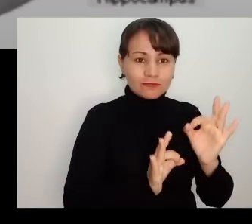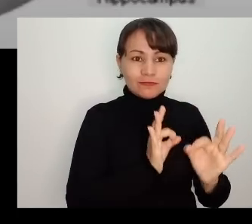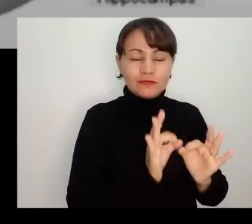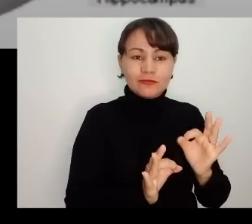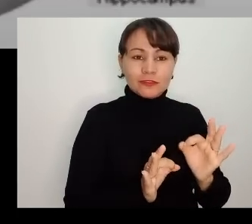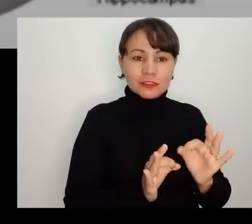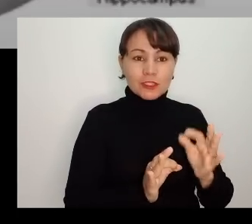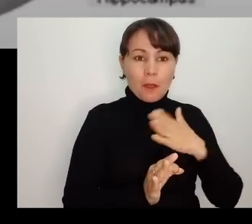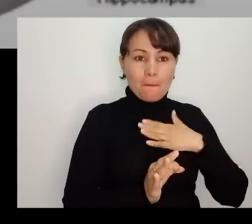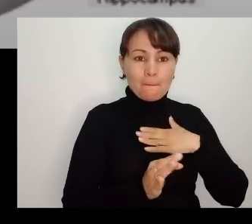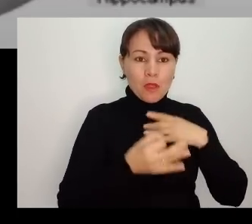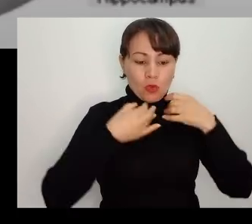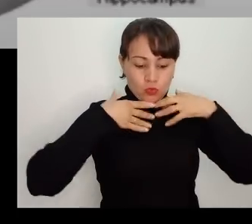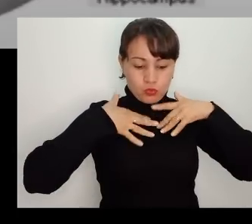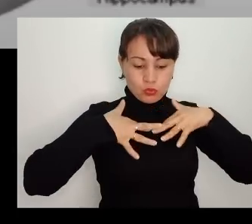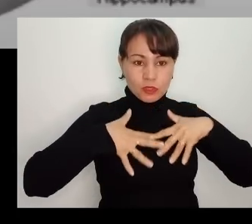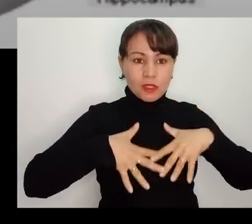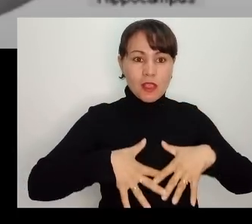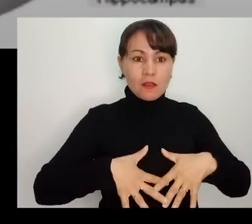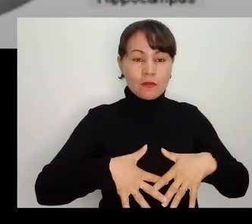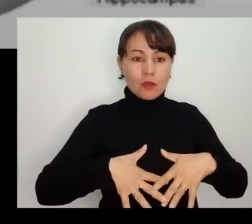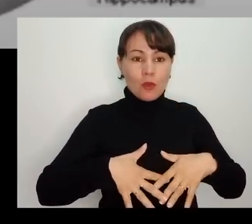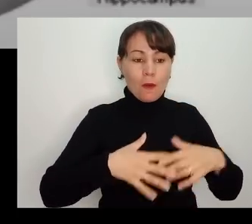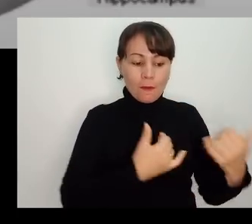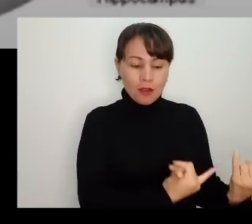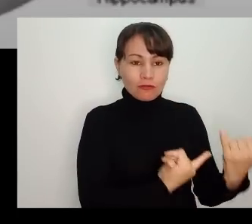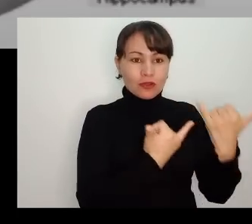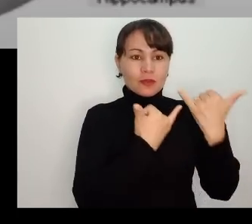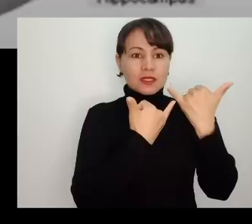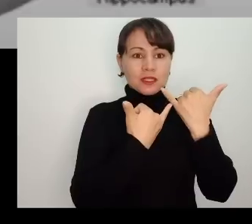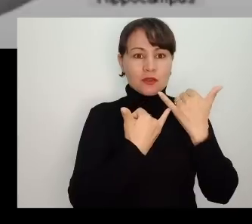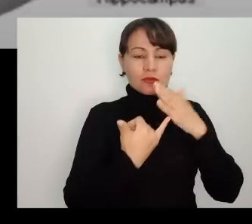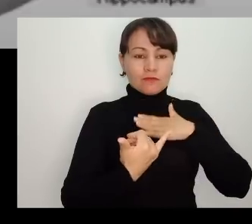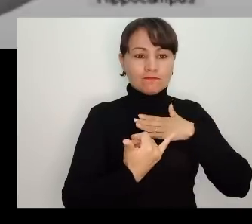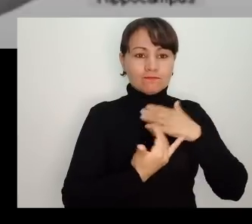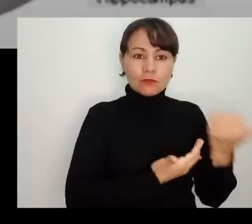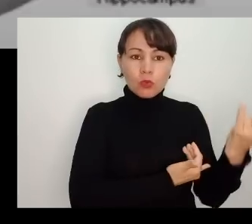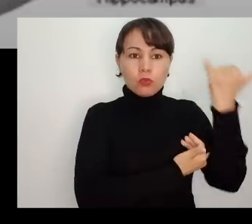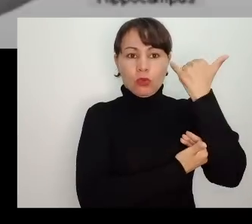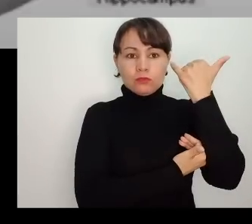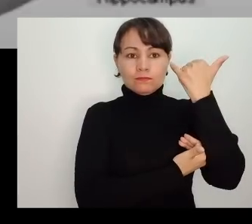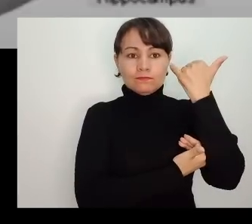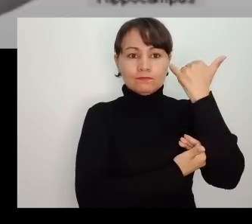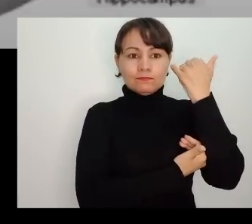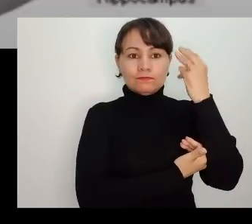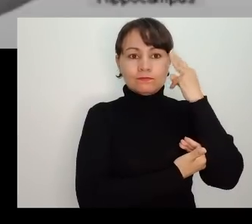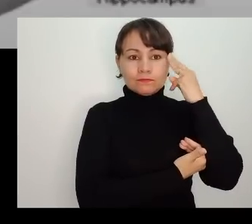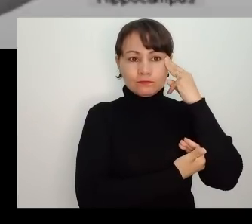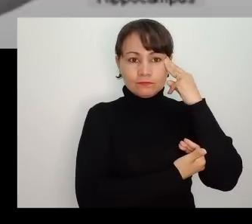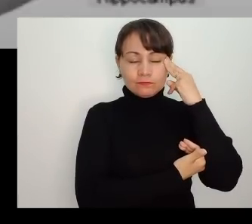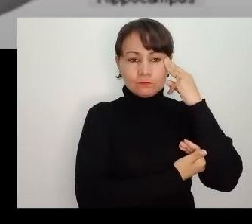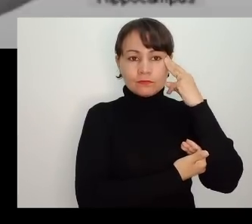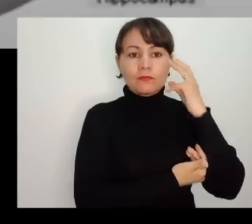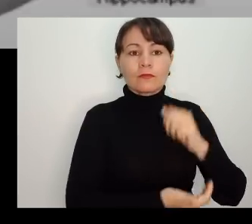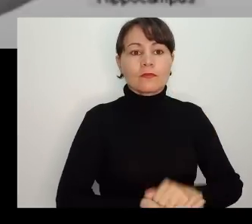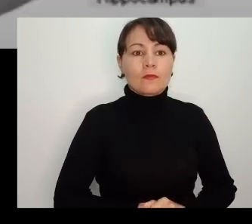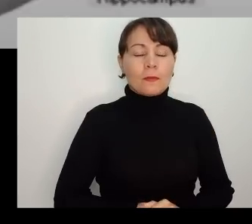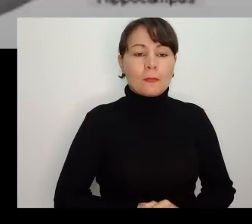preparei o meu organismo para aquela informação que vai ser armazenada.